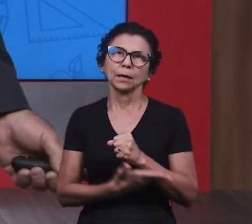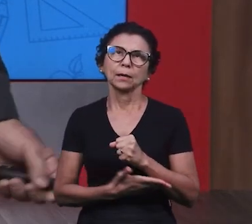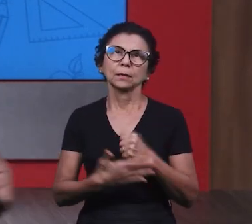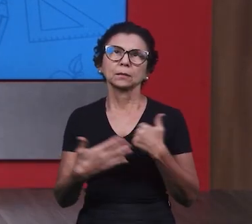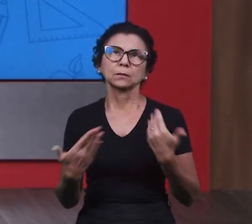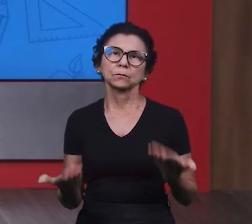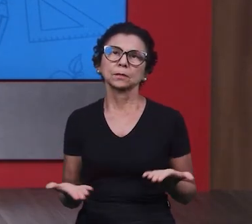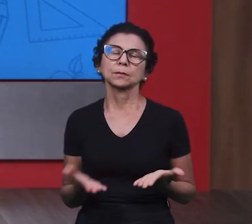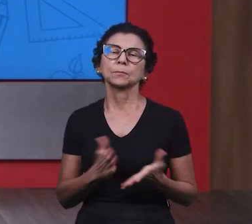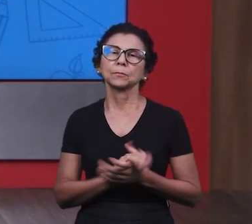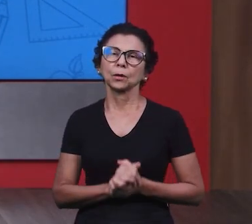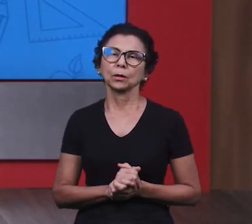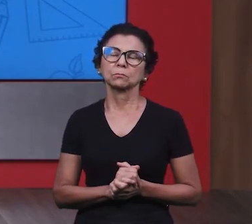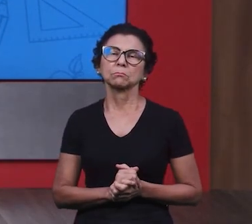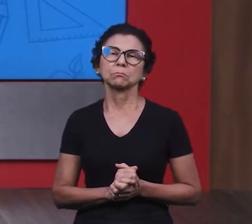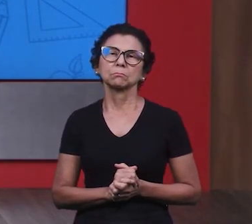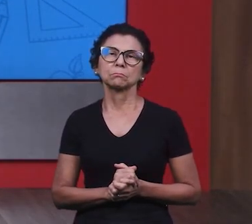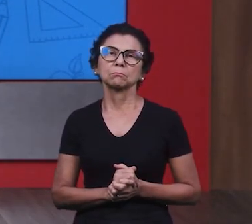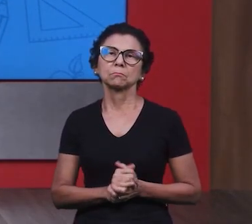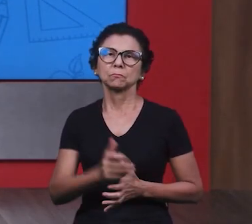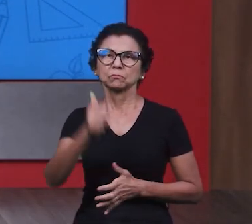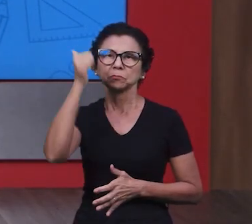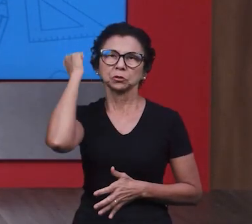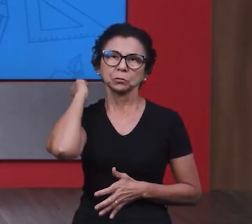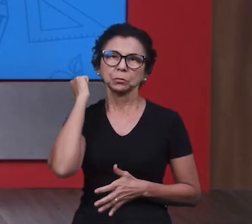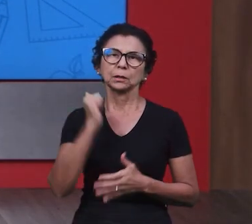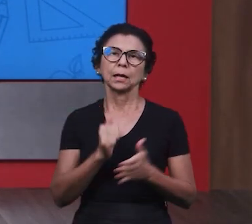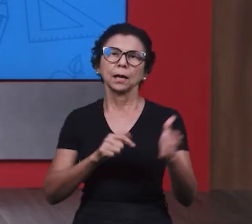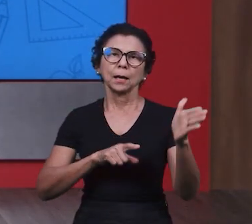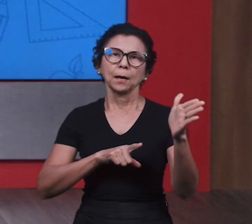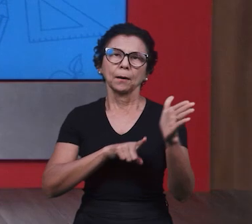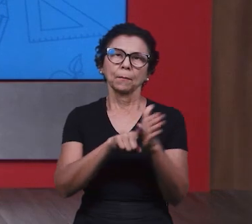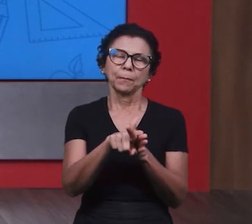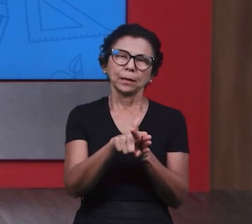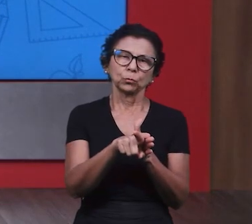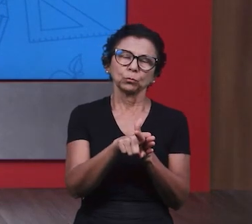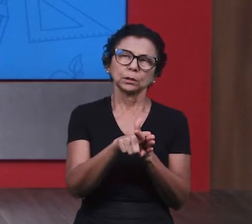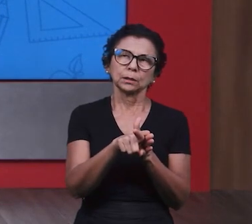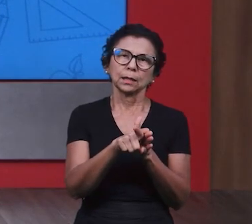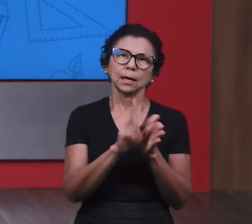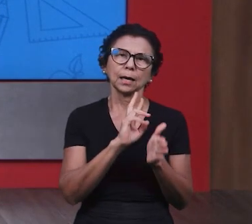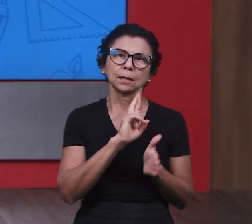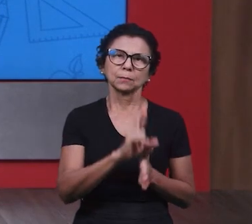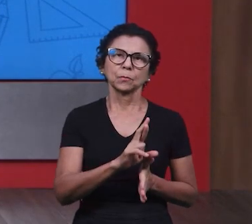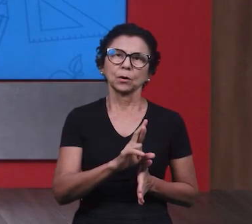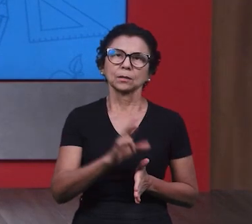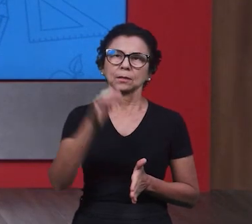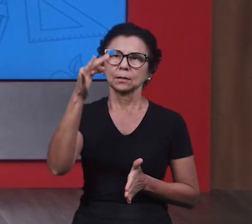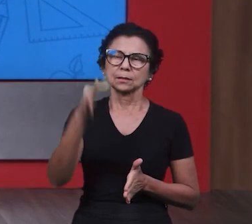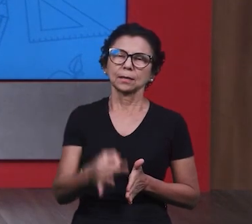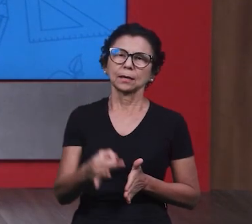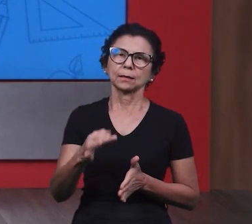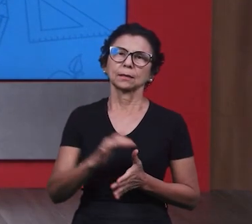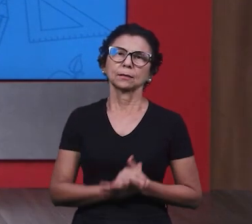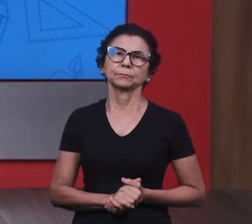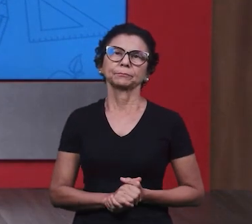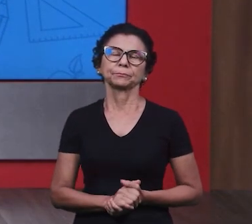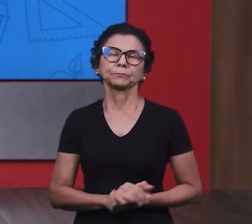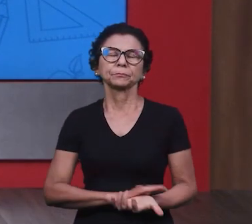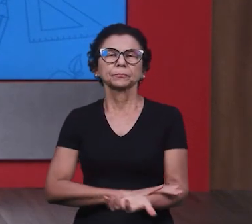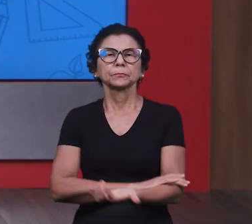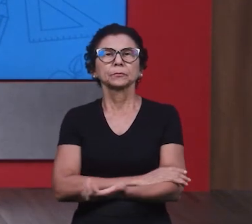série de questões. Necessariamente, você não tem que chutar. Você pode acertar uma série de questões. Então, vejam